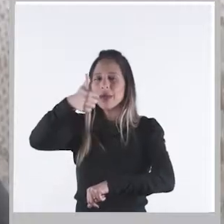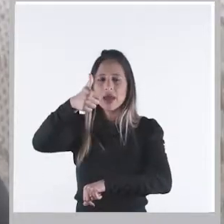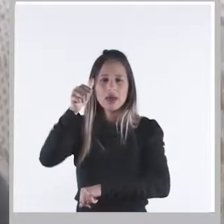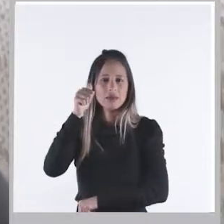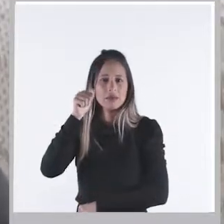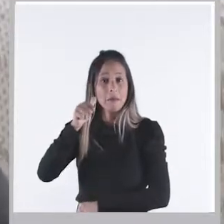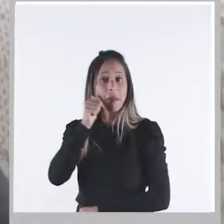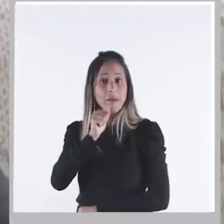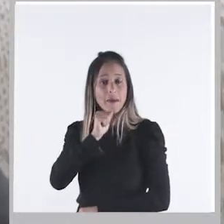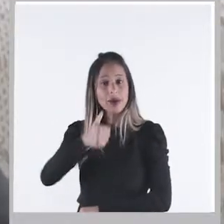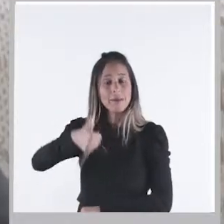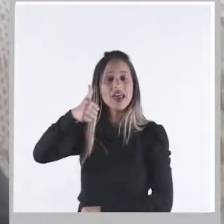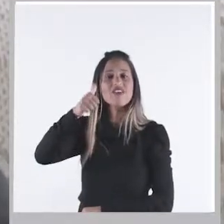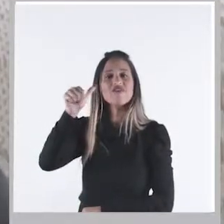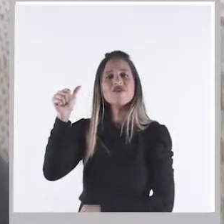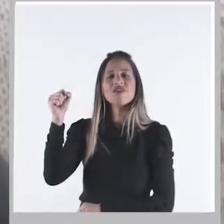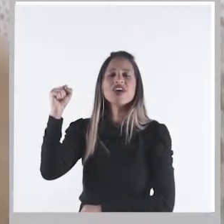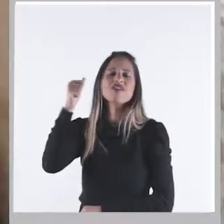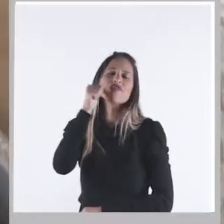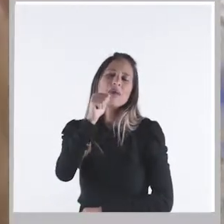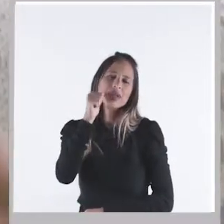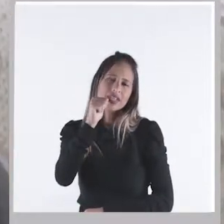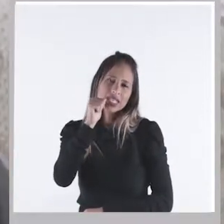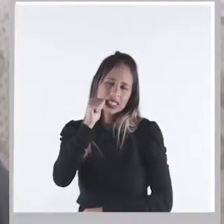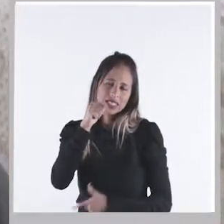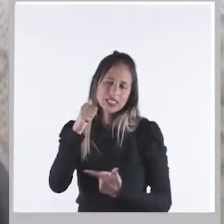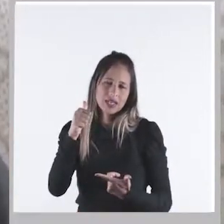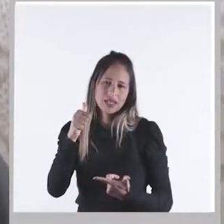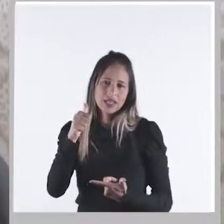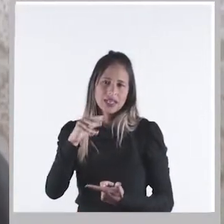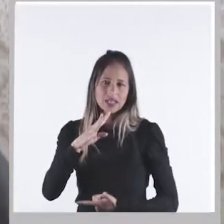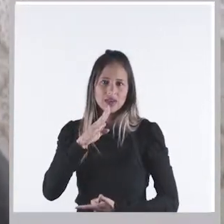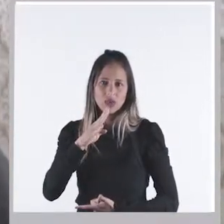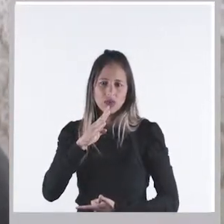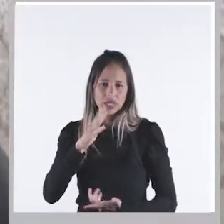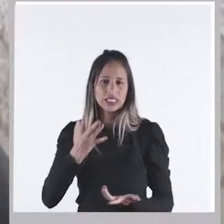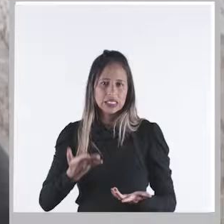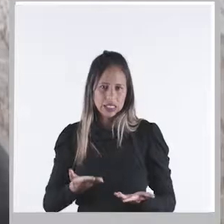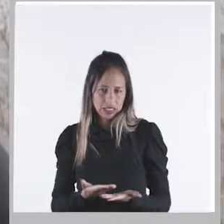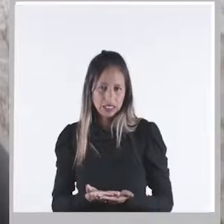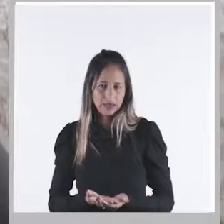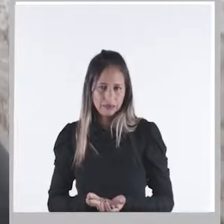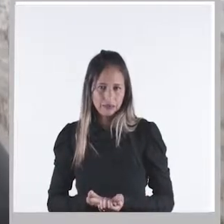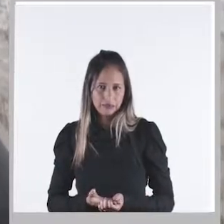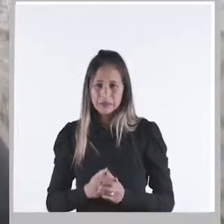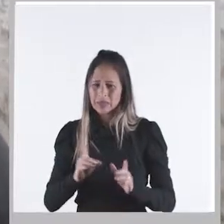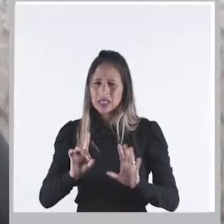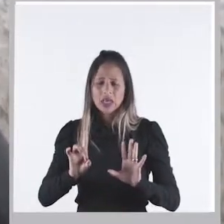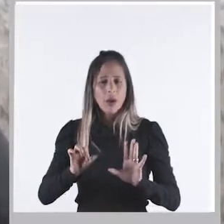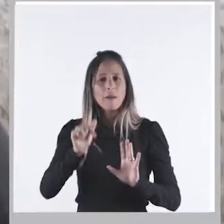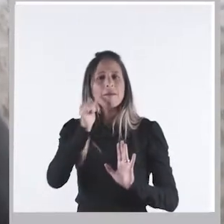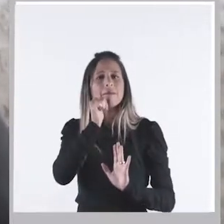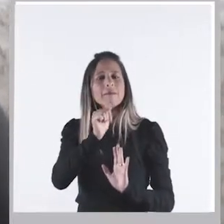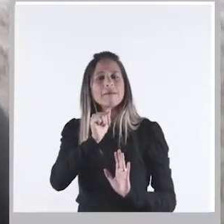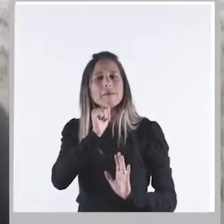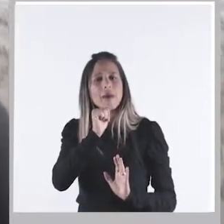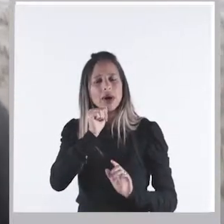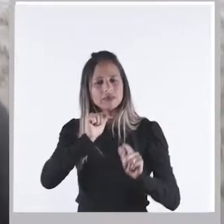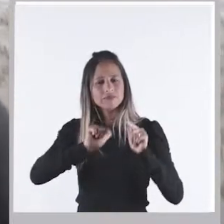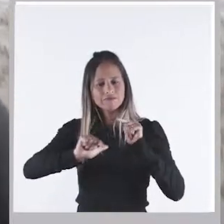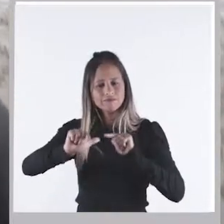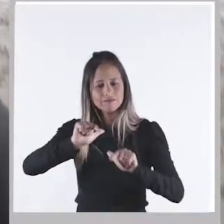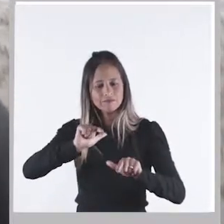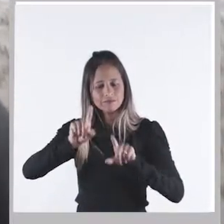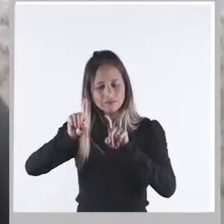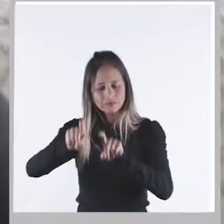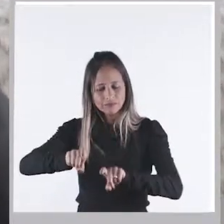conheci. Não que ela teorizasse a respeito do feminismo, óbvio que não, né? Minha mãe era uma trabalhadora